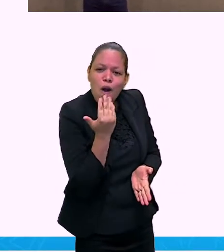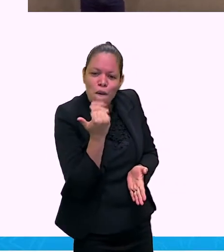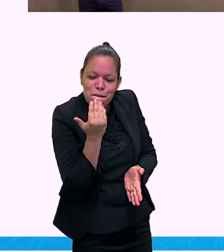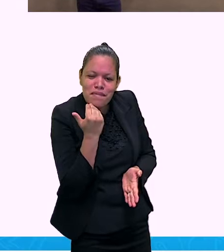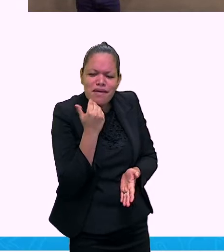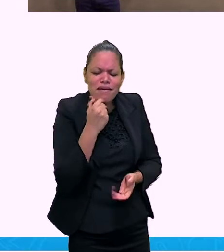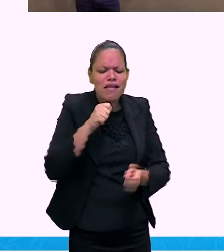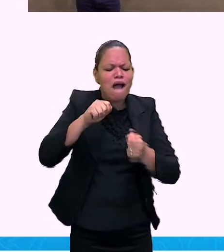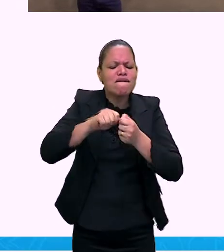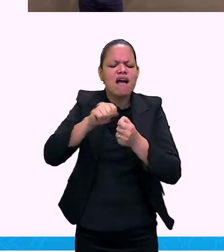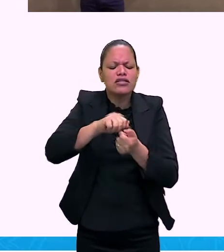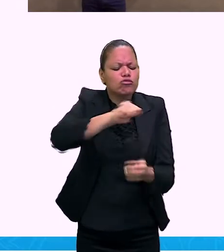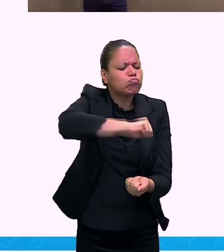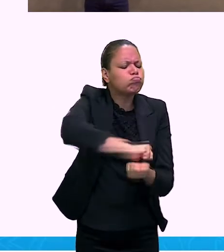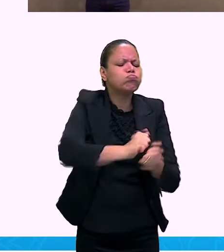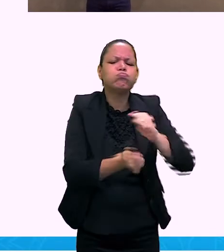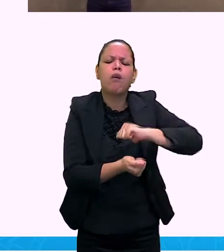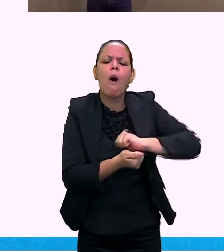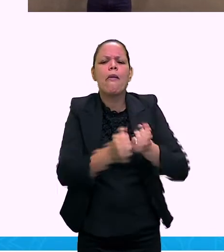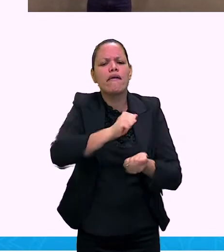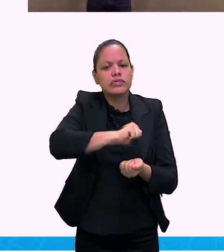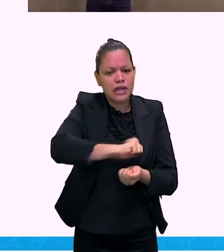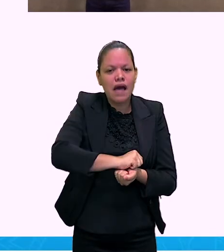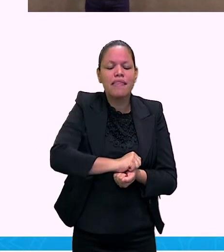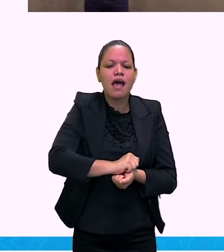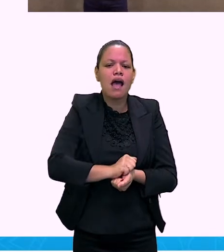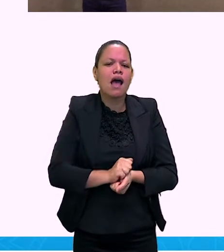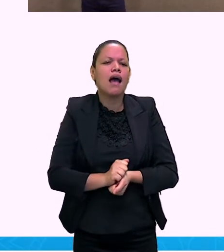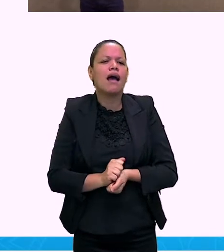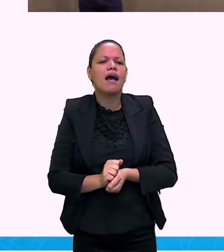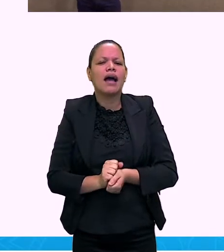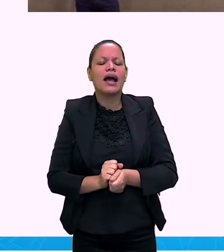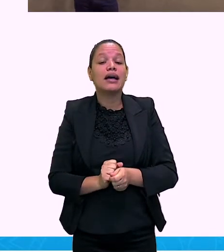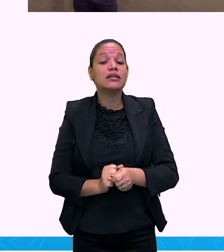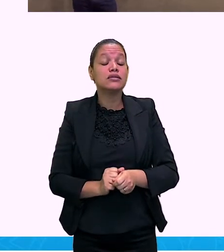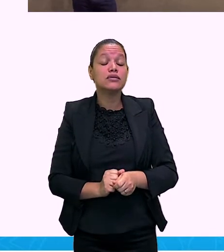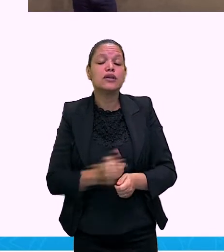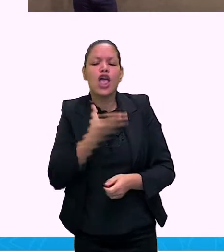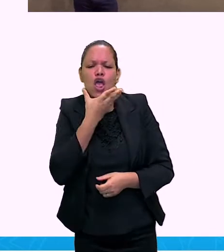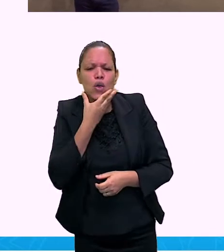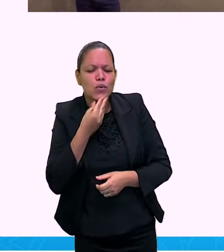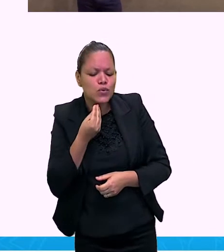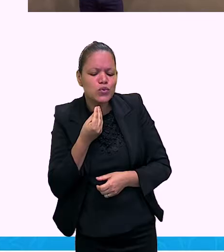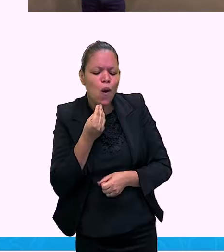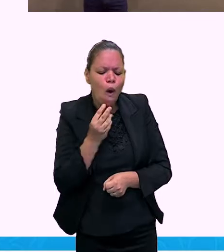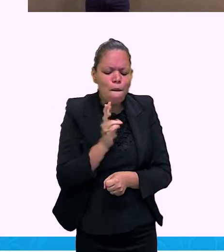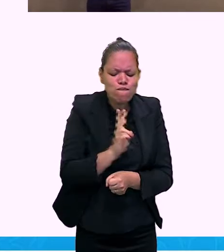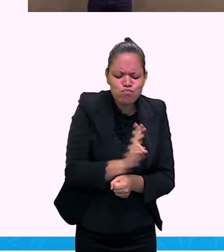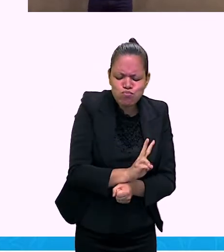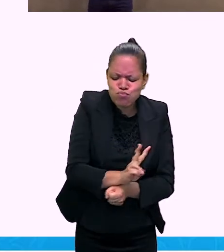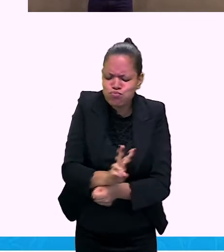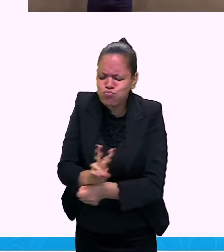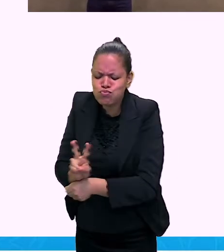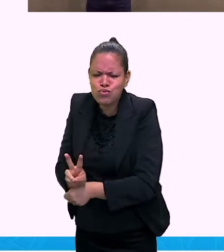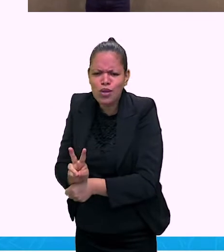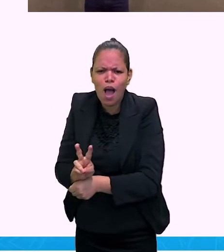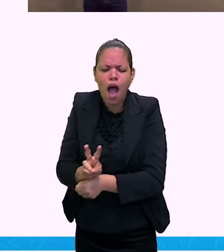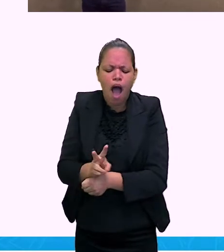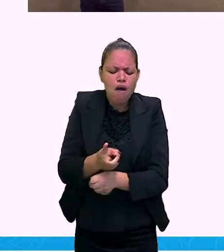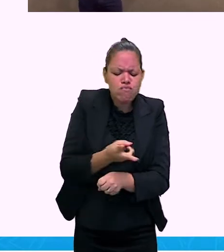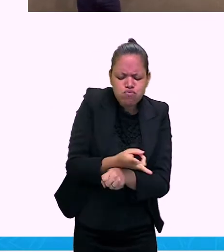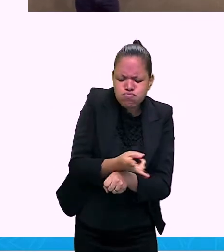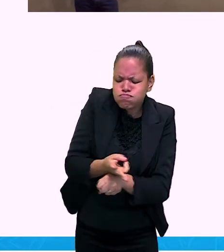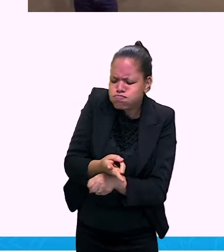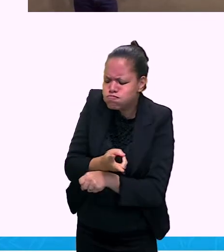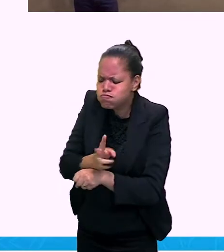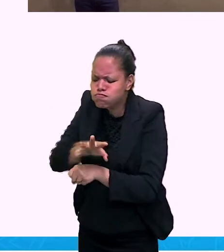atividades internas, enquanto os homens cuidavam da parte externas. Algumas das funções masculinas